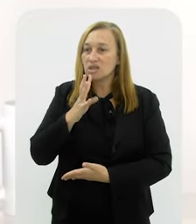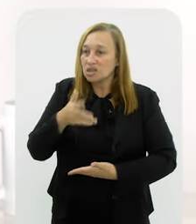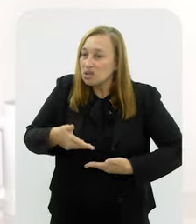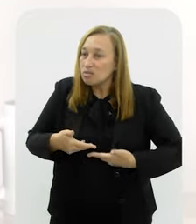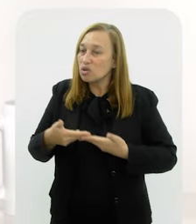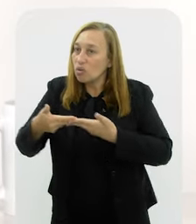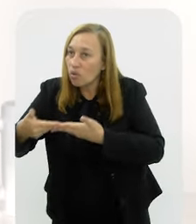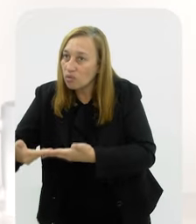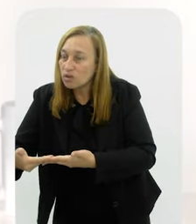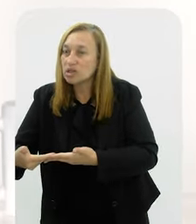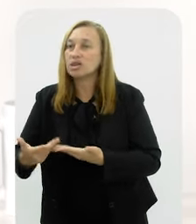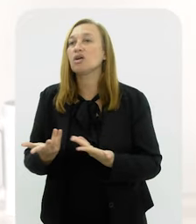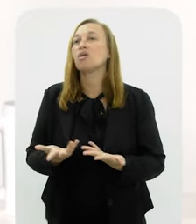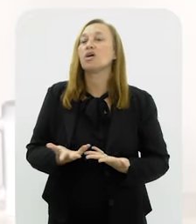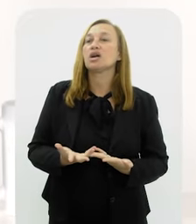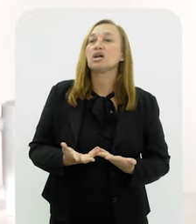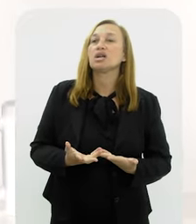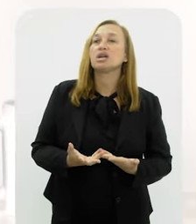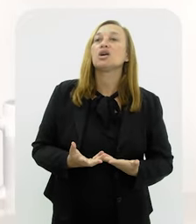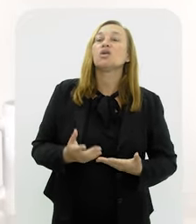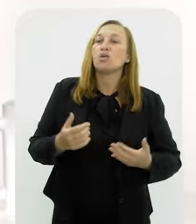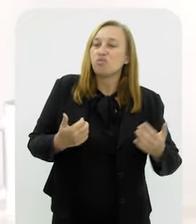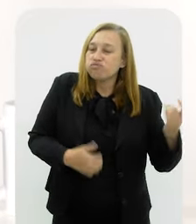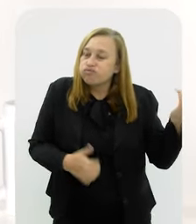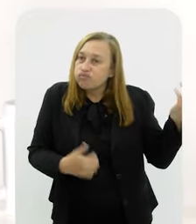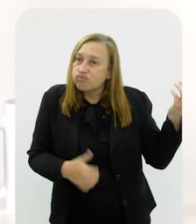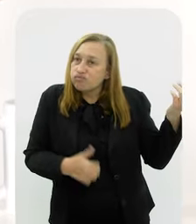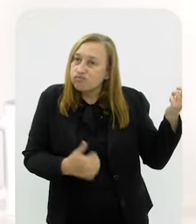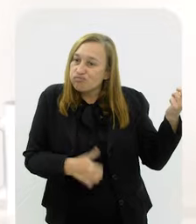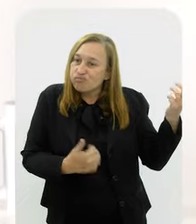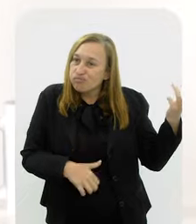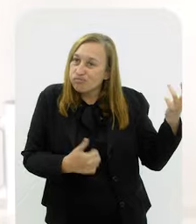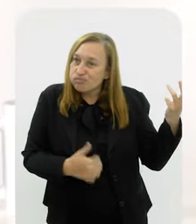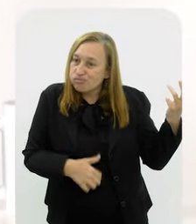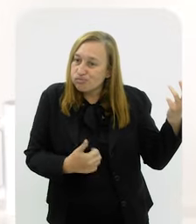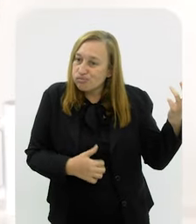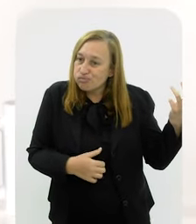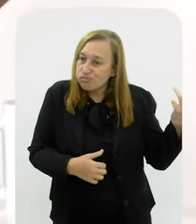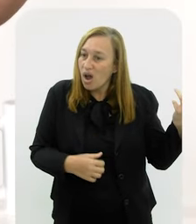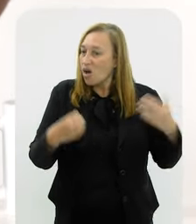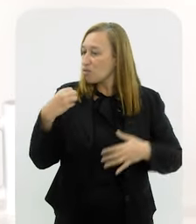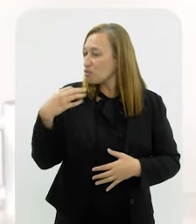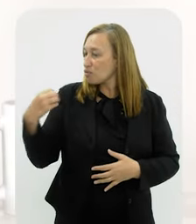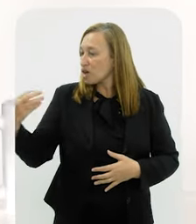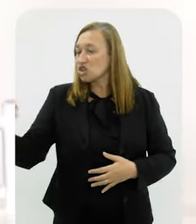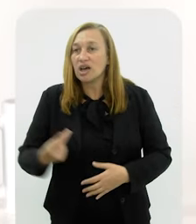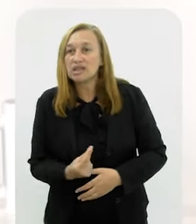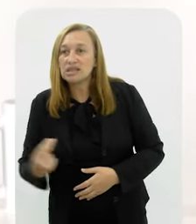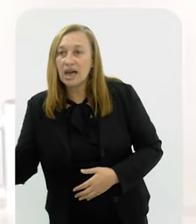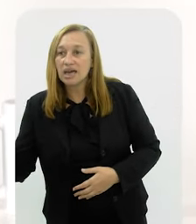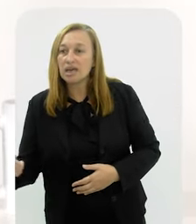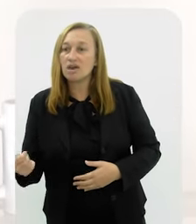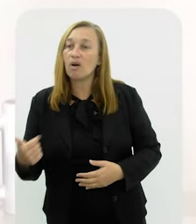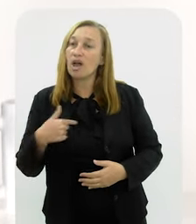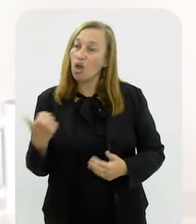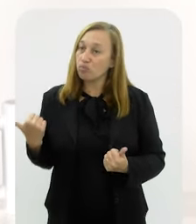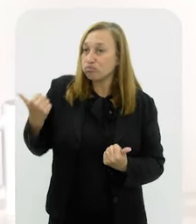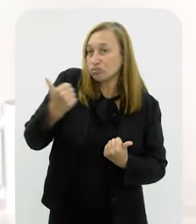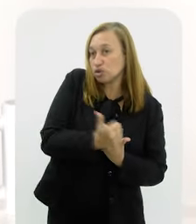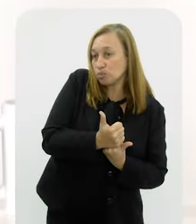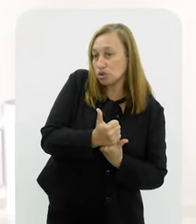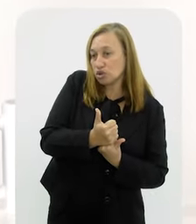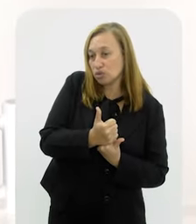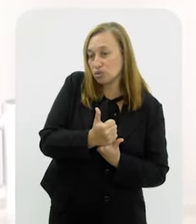foi chamado, e ele estando lá, a mesma coisa, o guitarrista... Saiu porque ia viajar, não sei o quê. Aí, tem um cara aqui, não